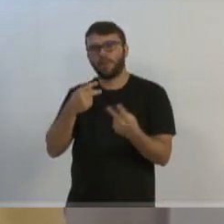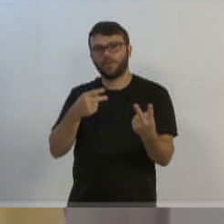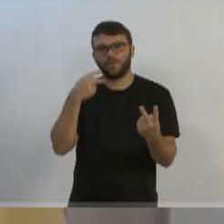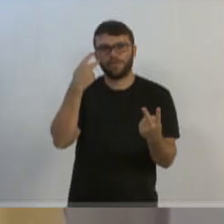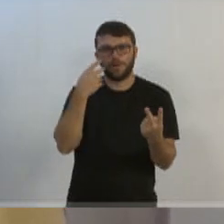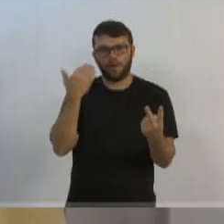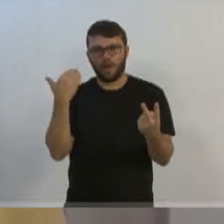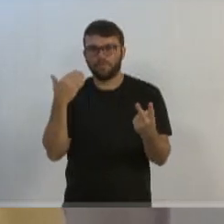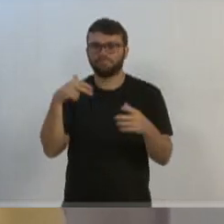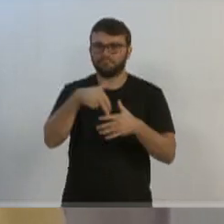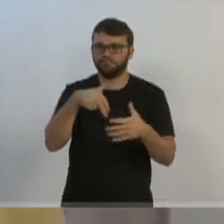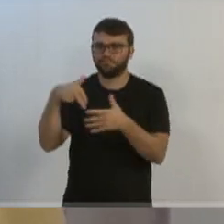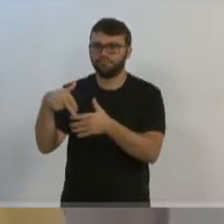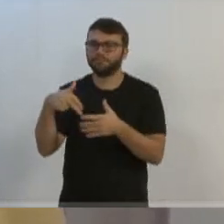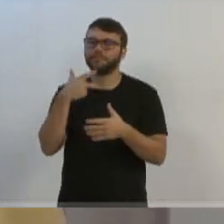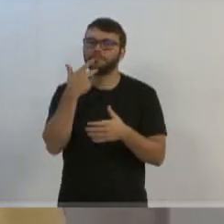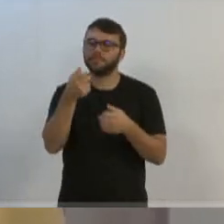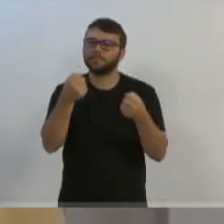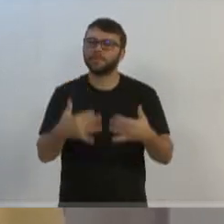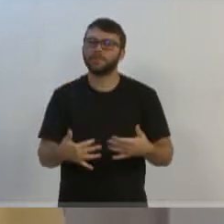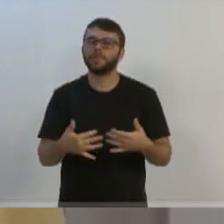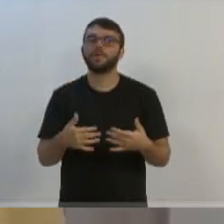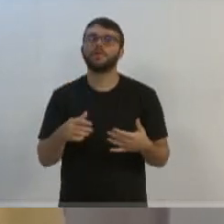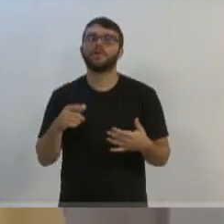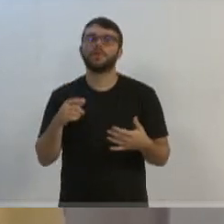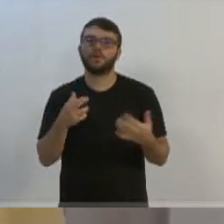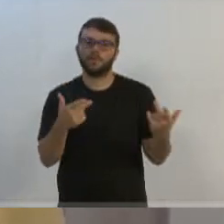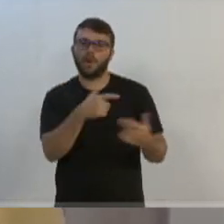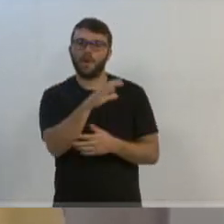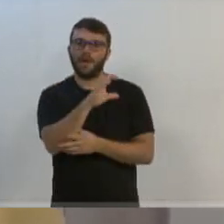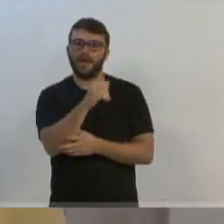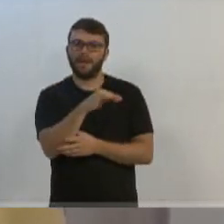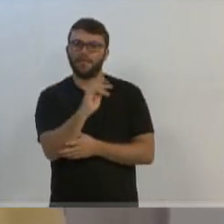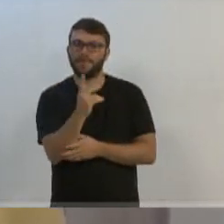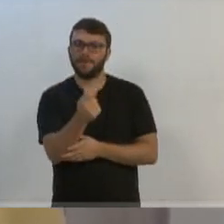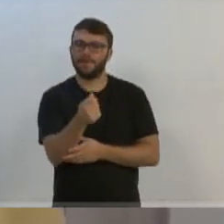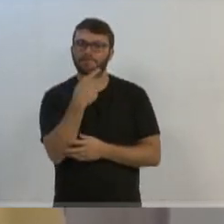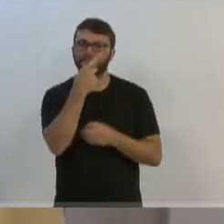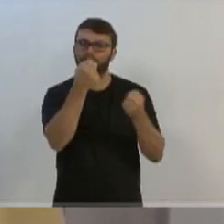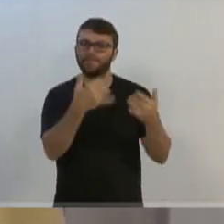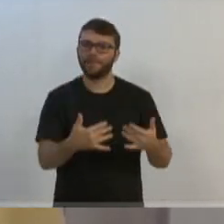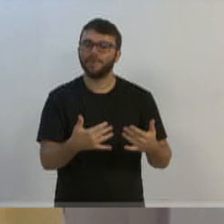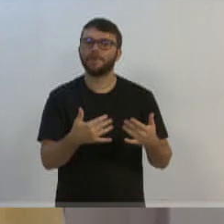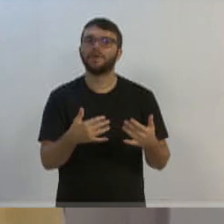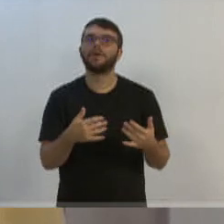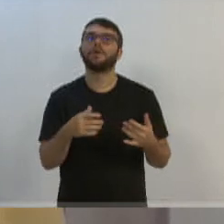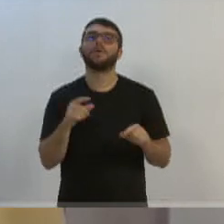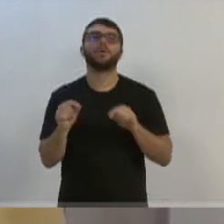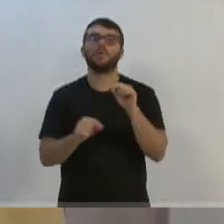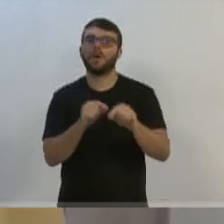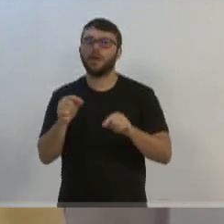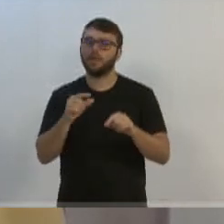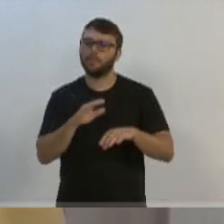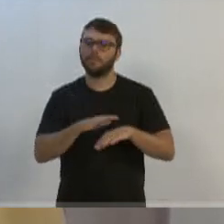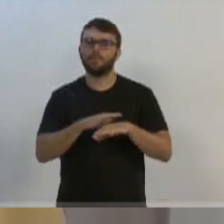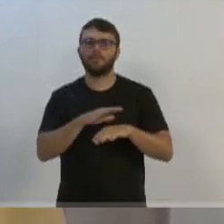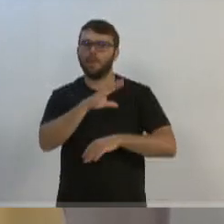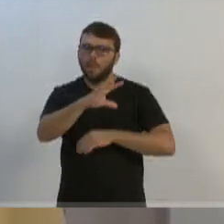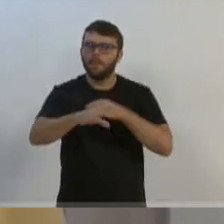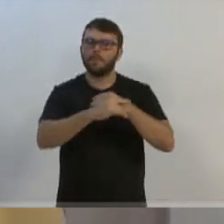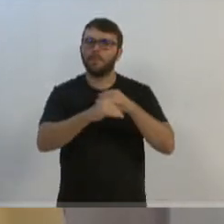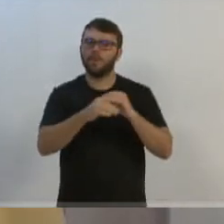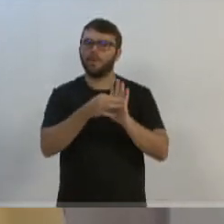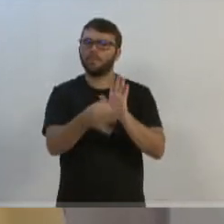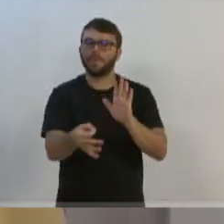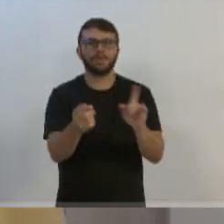Alexandre Caminha, inclusive destacar aqui, como o vereador Alexandre Caminha deu ênfase a esse ponto, na verdade, é mais do que uma sugestão, vereador Almir.